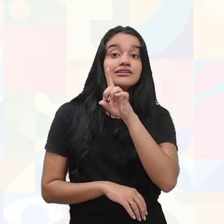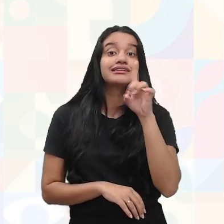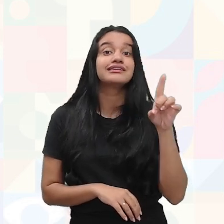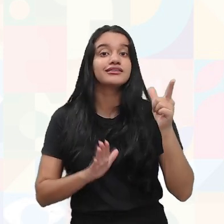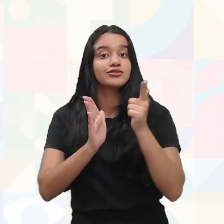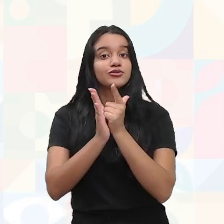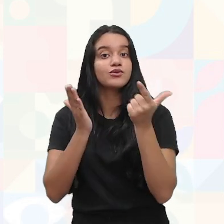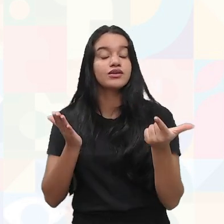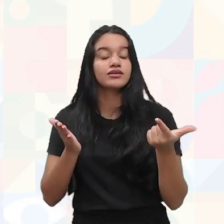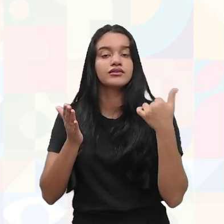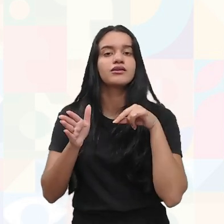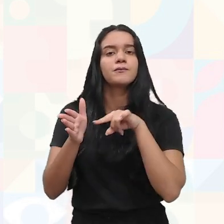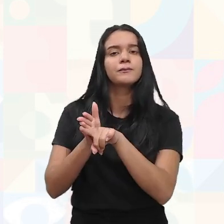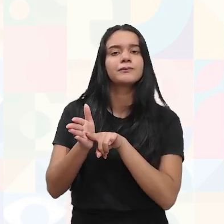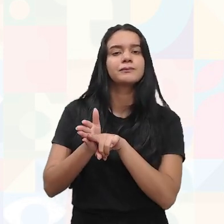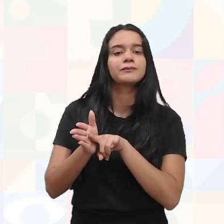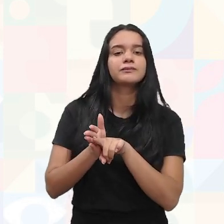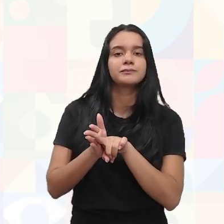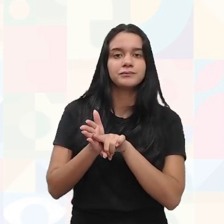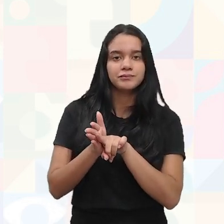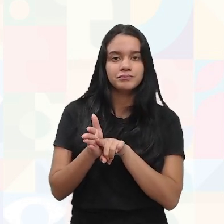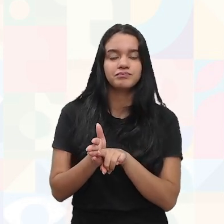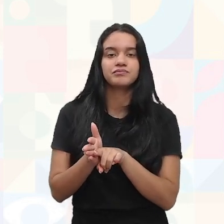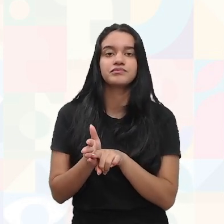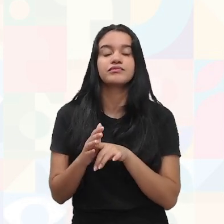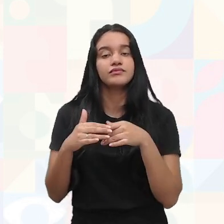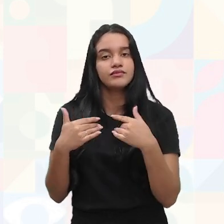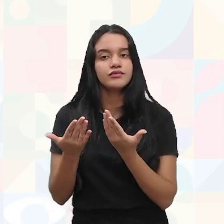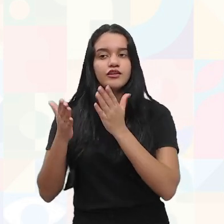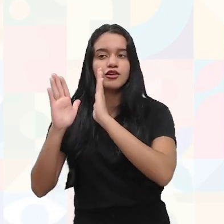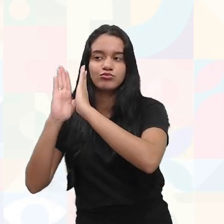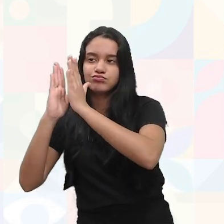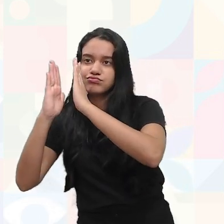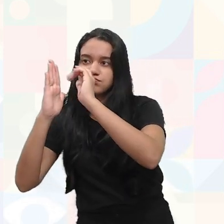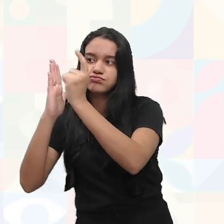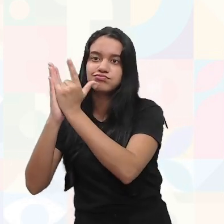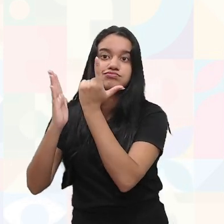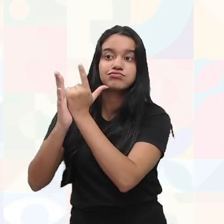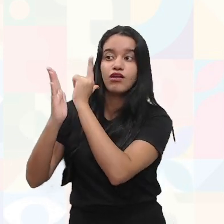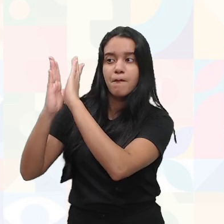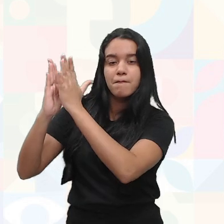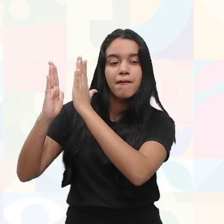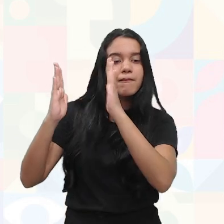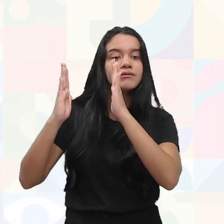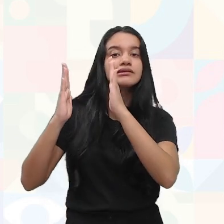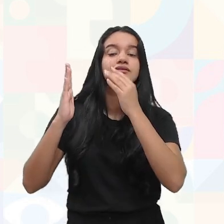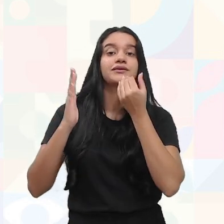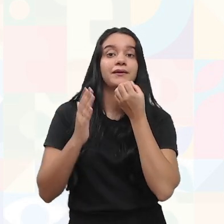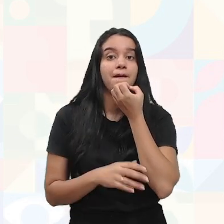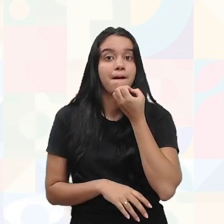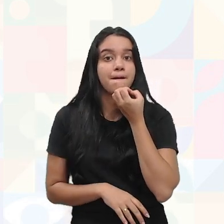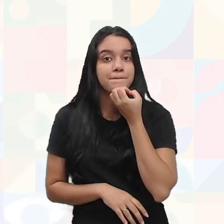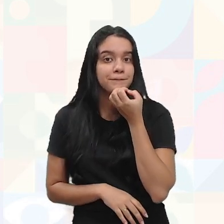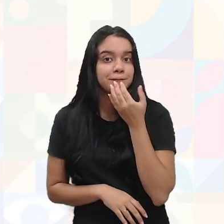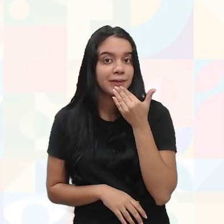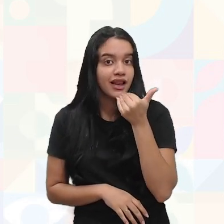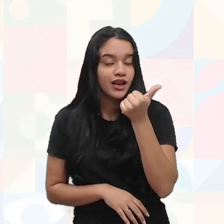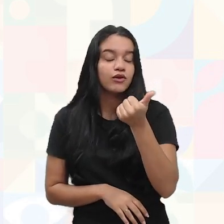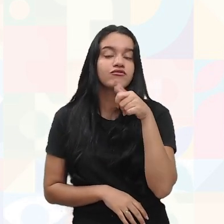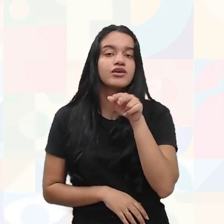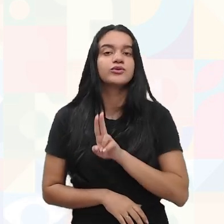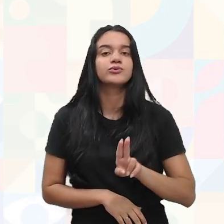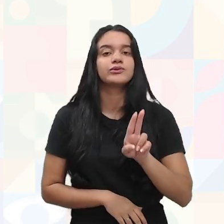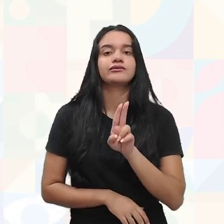Então, a gente vai procurar algo que tenha mais a ver com aquela biblioteca, que se identifique mais e vai ali utilizar